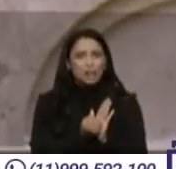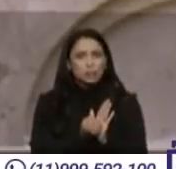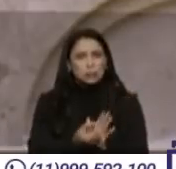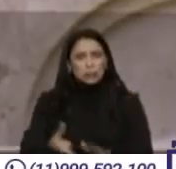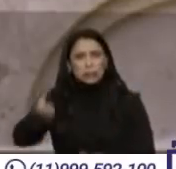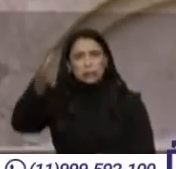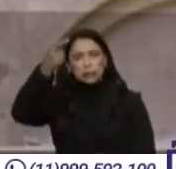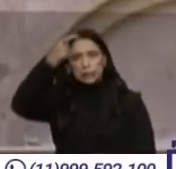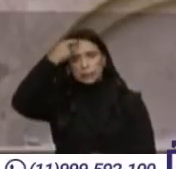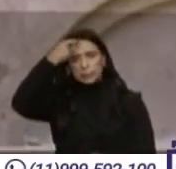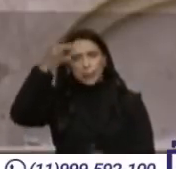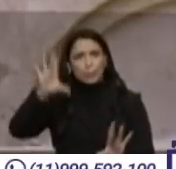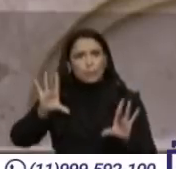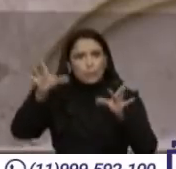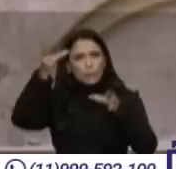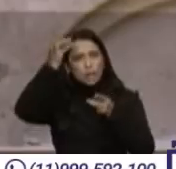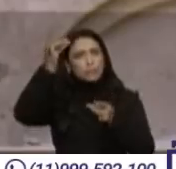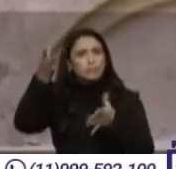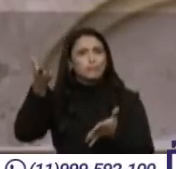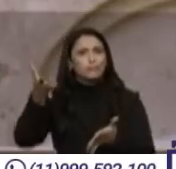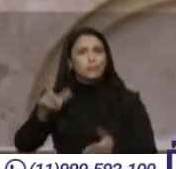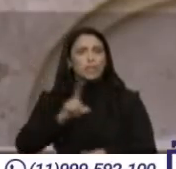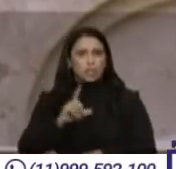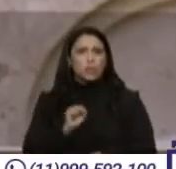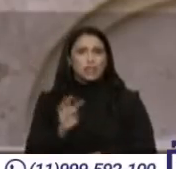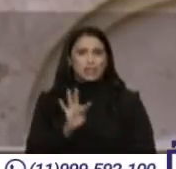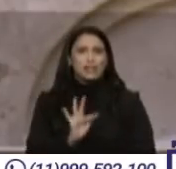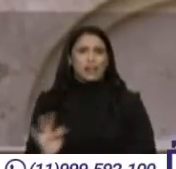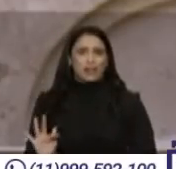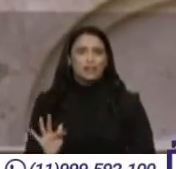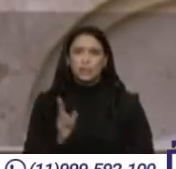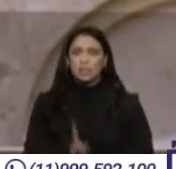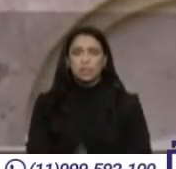memória institucional dessa Suprema Corte. E